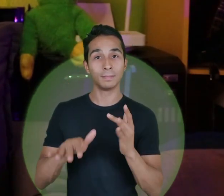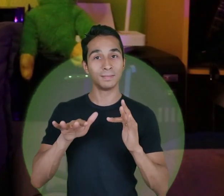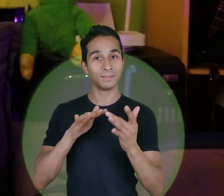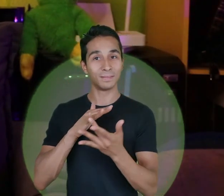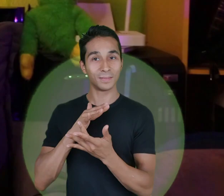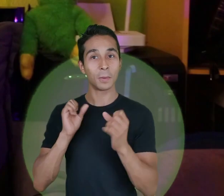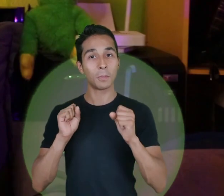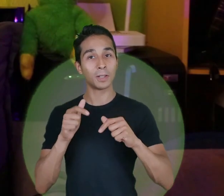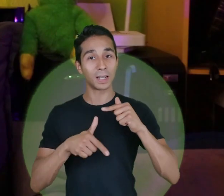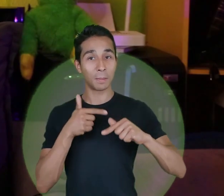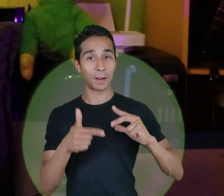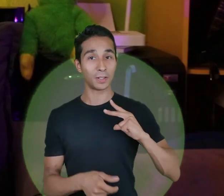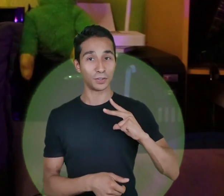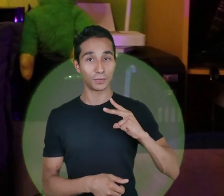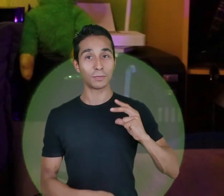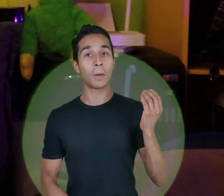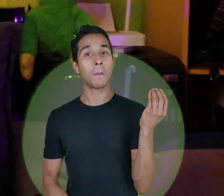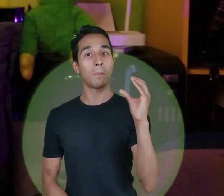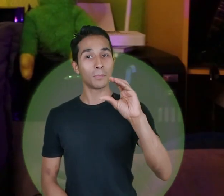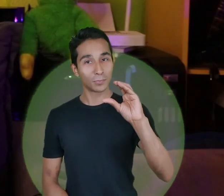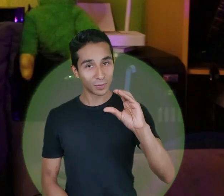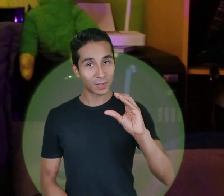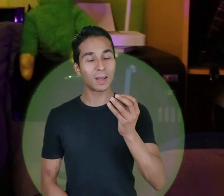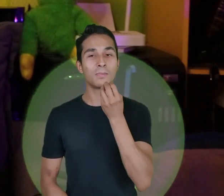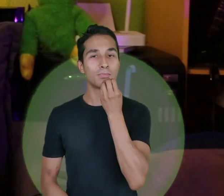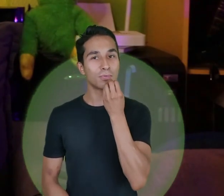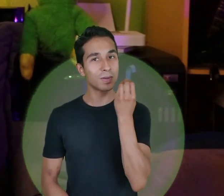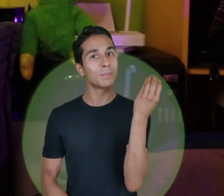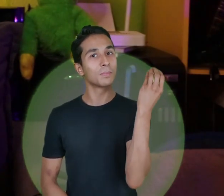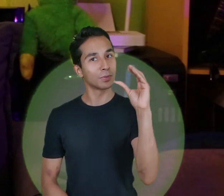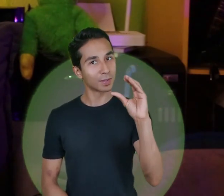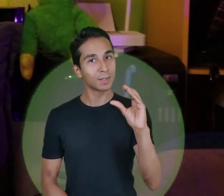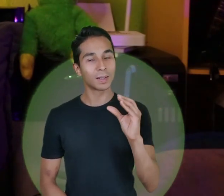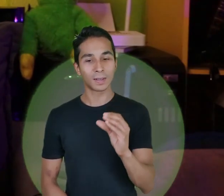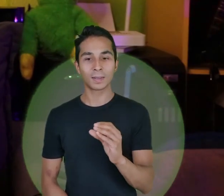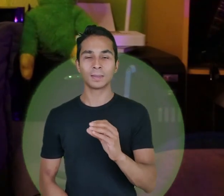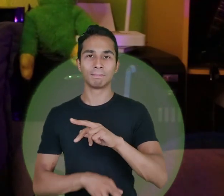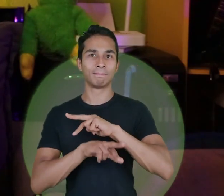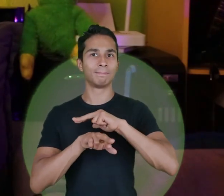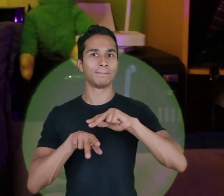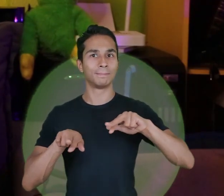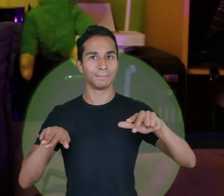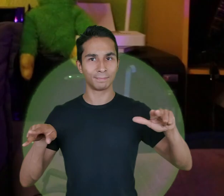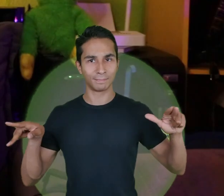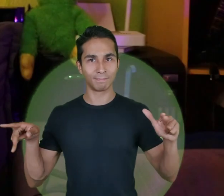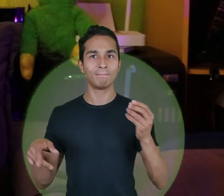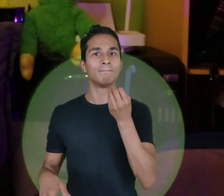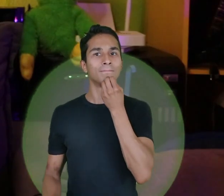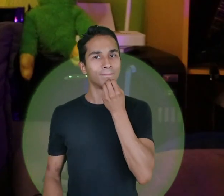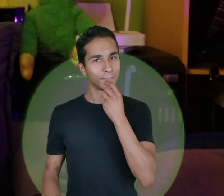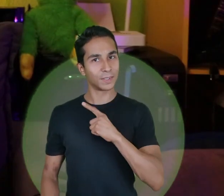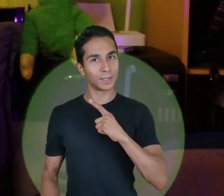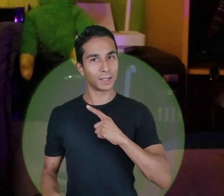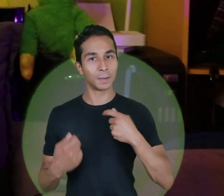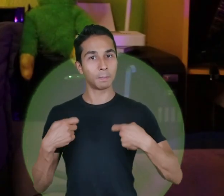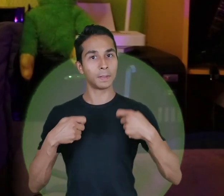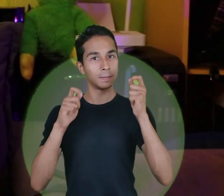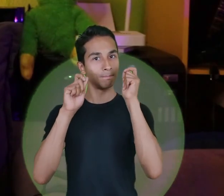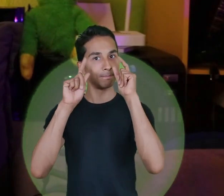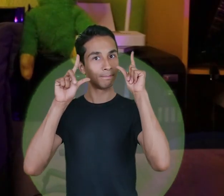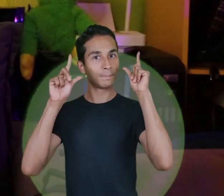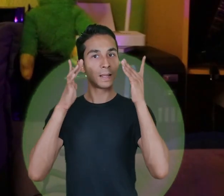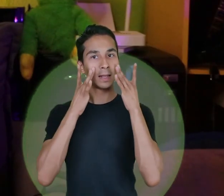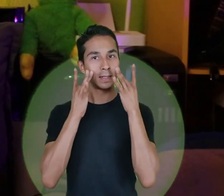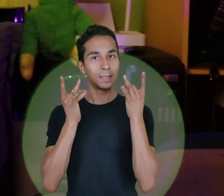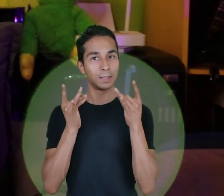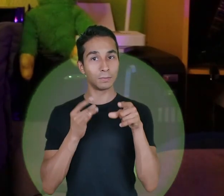pessoas postam trabalhos individuais, editais, oportunidades, enfim, muita coisa que está acontecendo, né? Então fica ligado